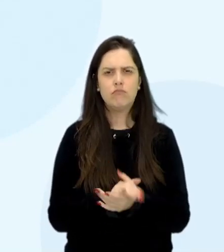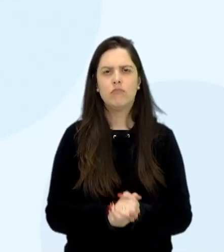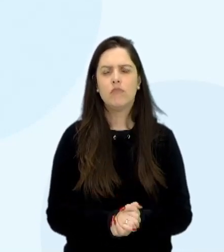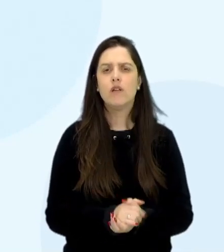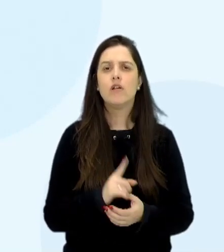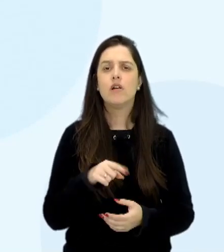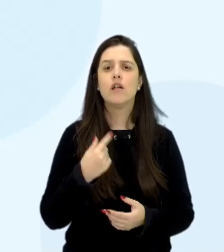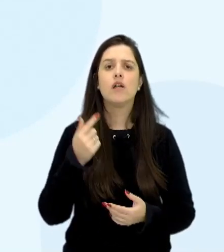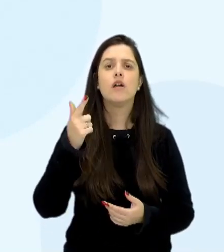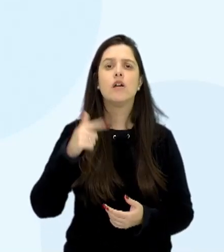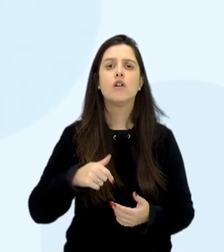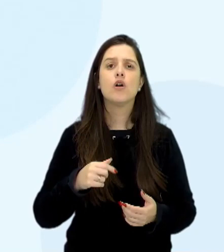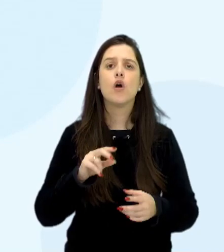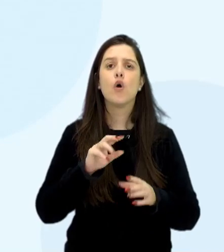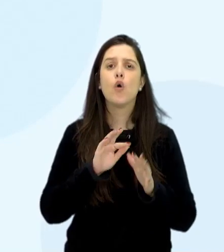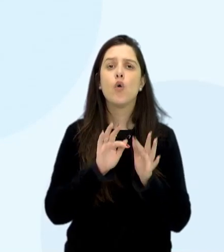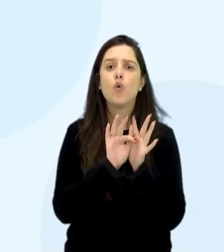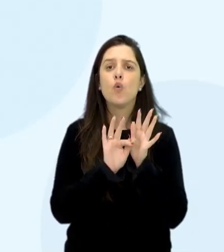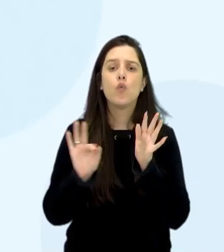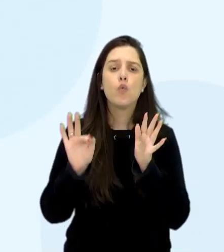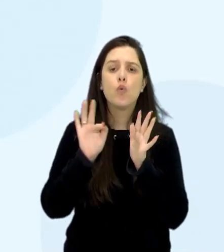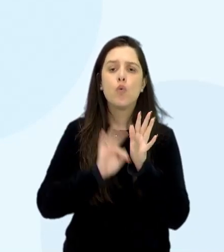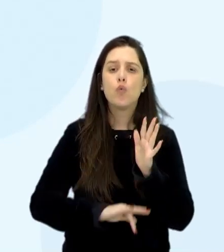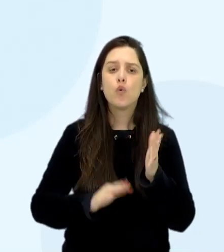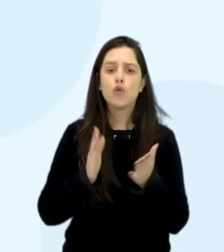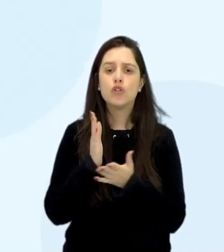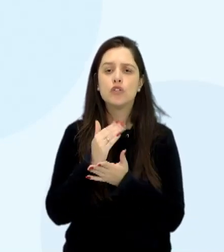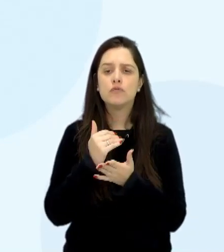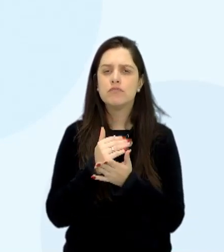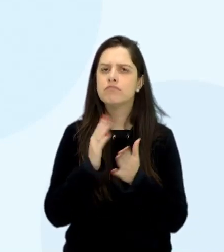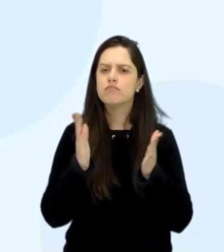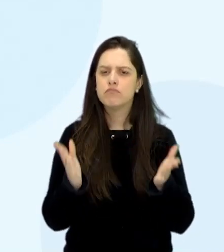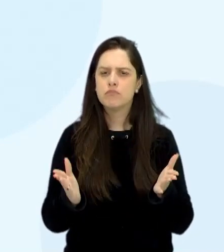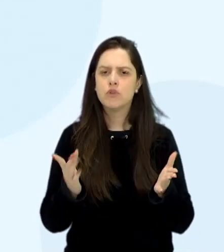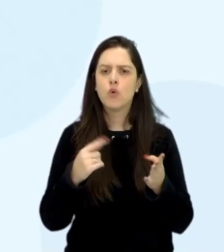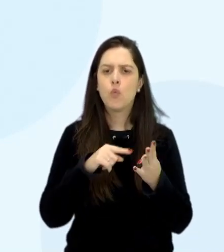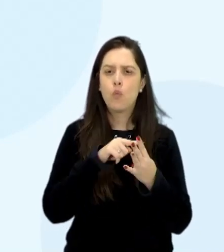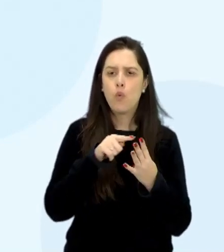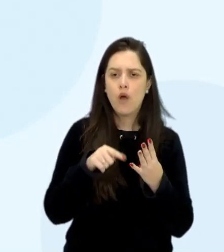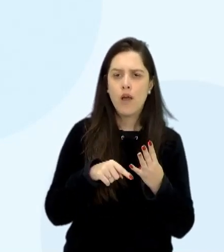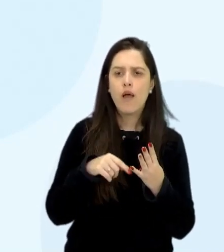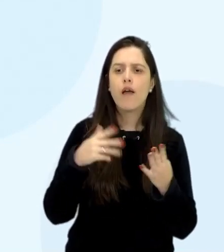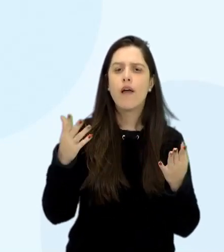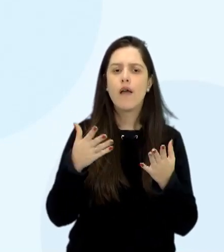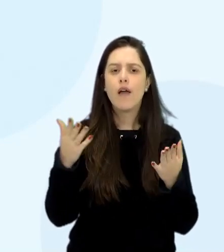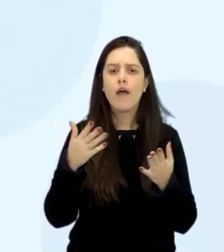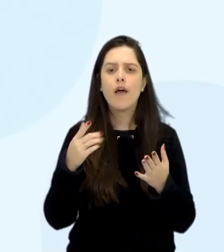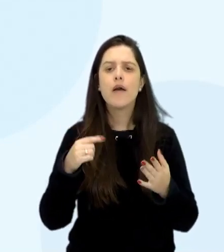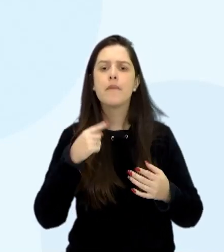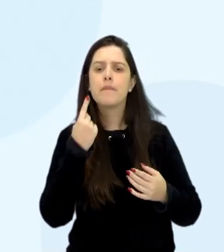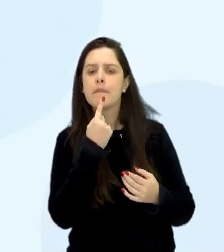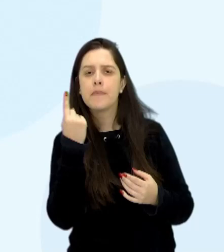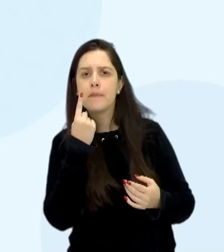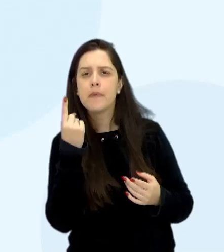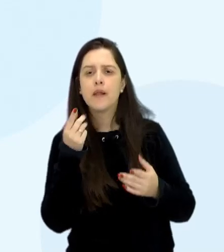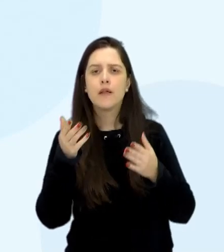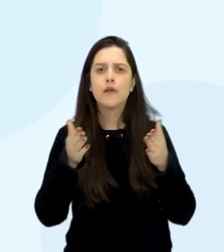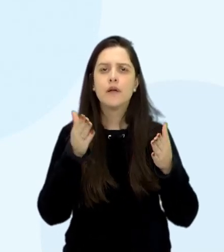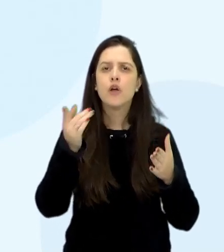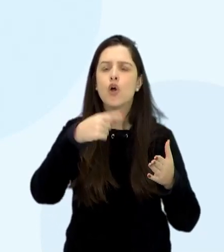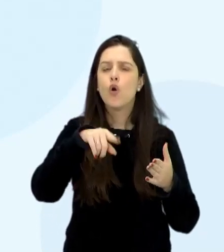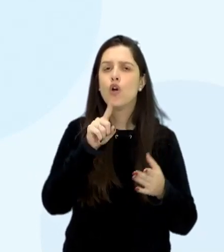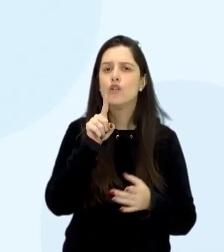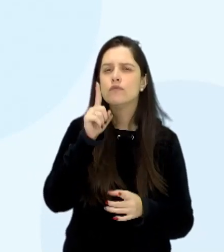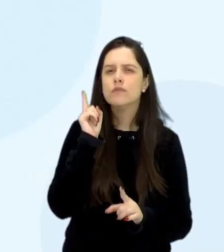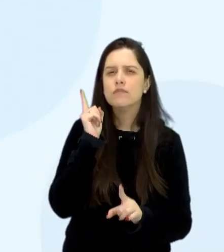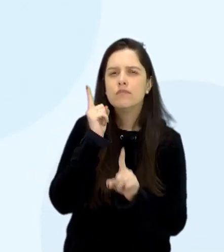vamos agora trabalhar um texto que ele foi dividido em 4 partes. Hoje nós vamos fazer a leitura da primeira parte, onde você